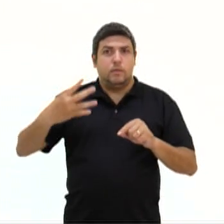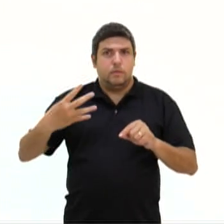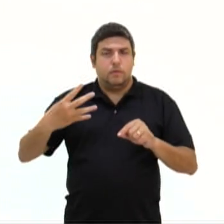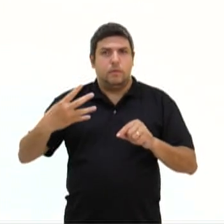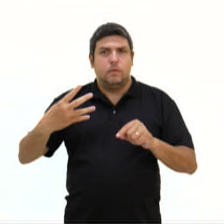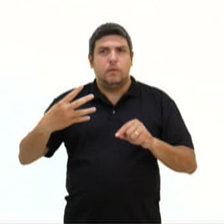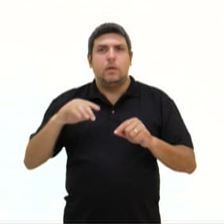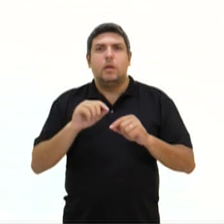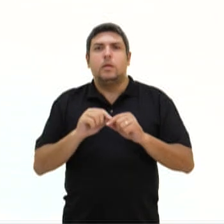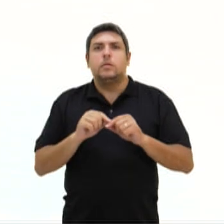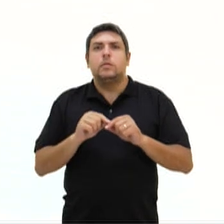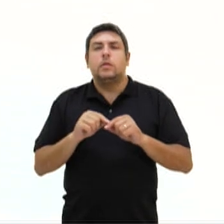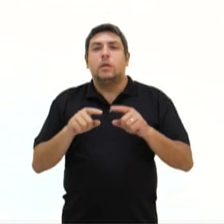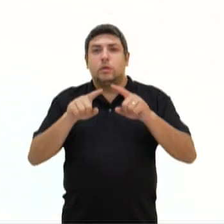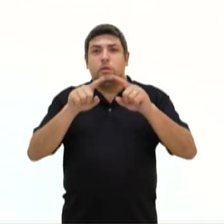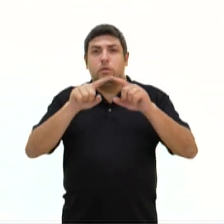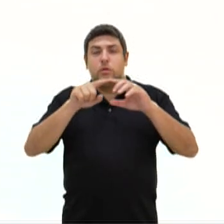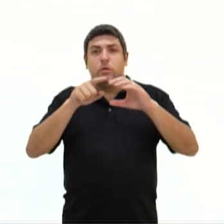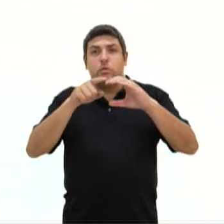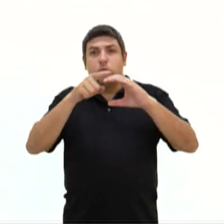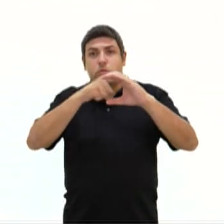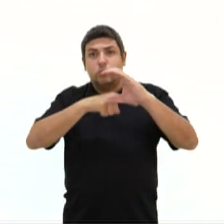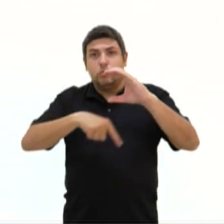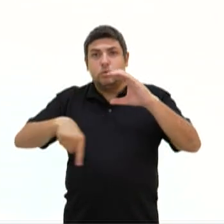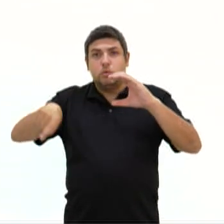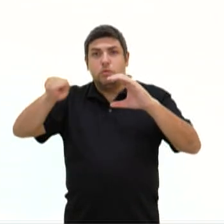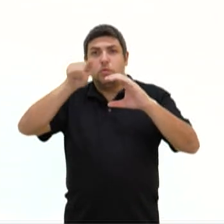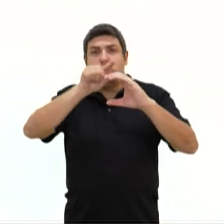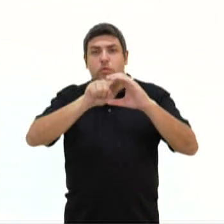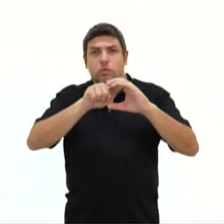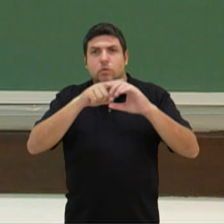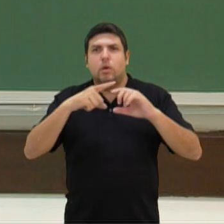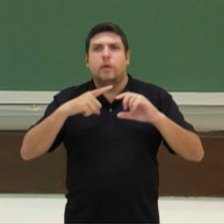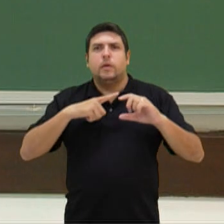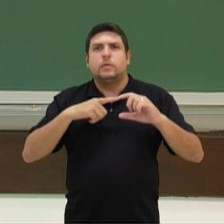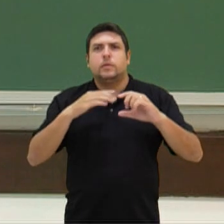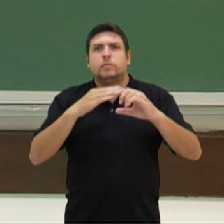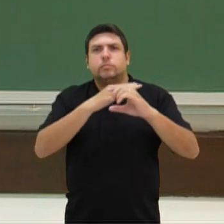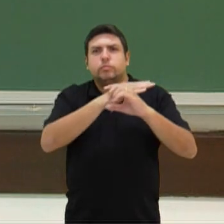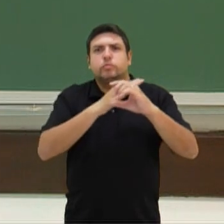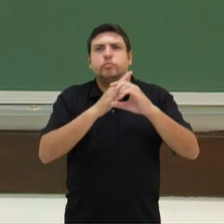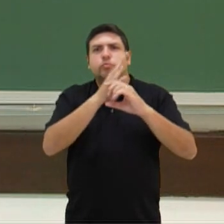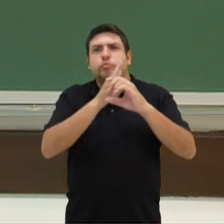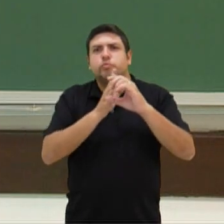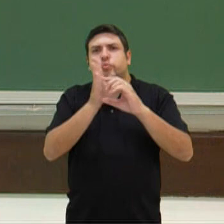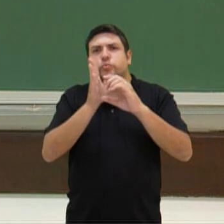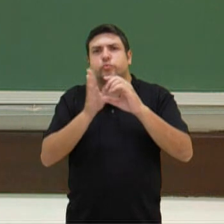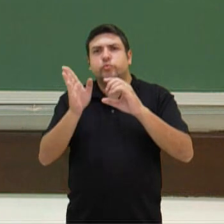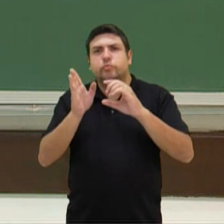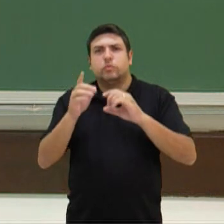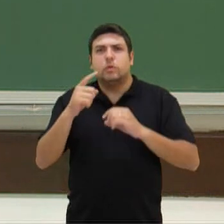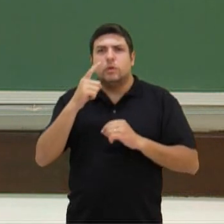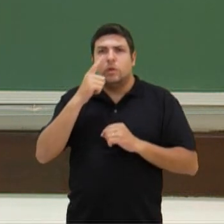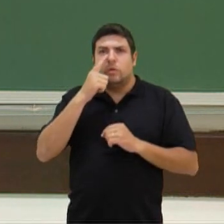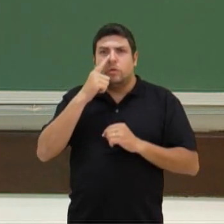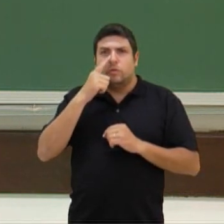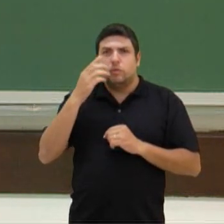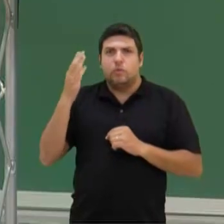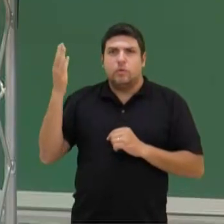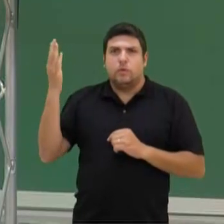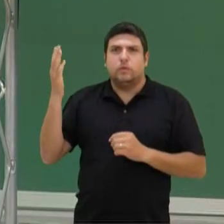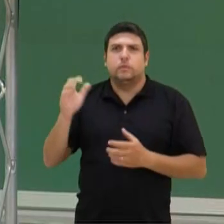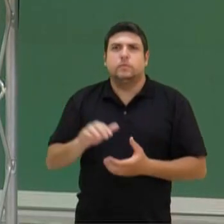é possível obter vários, infinitos eixos de simetria. Então, você pode ver através